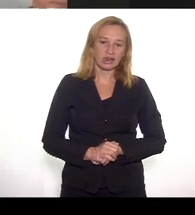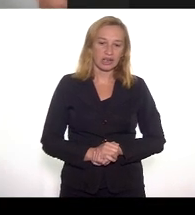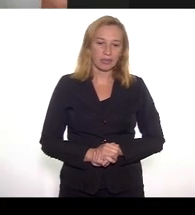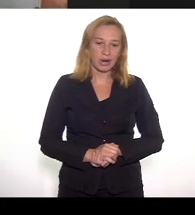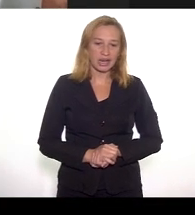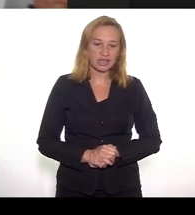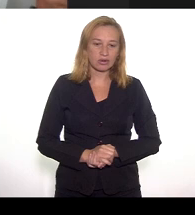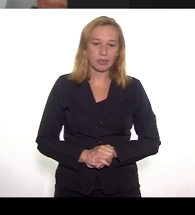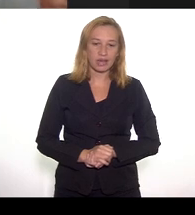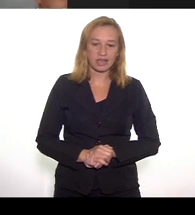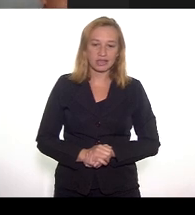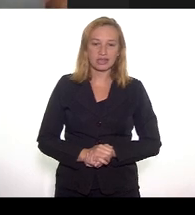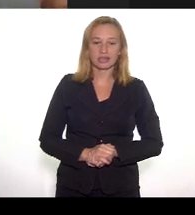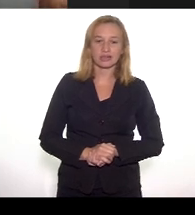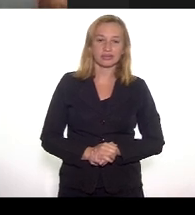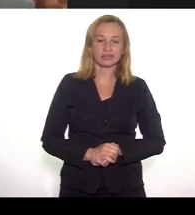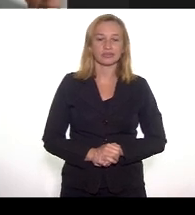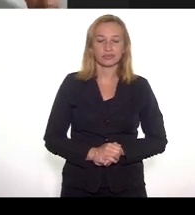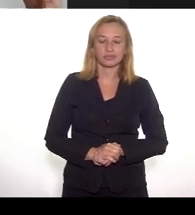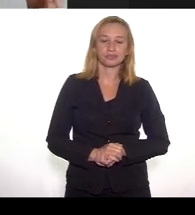Deputado Rodrigo Bacelar.